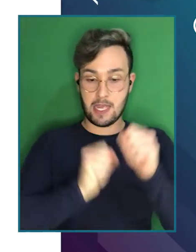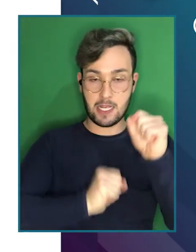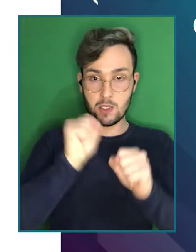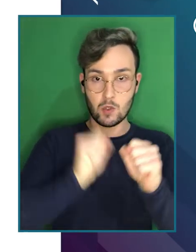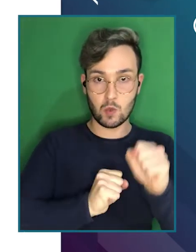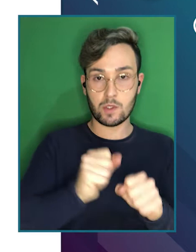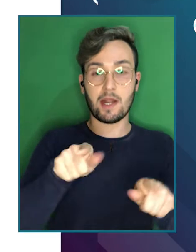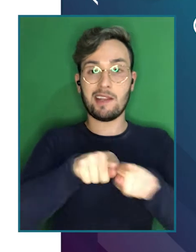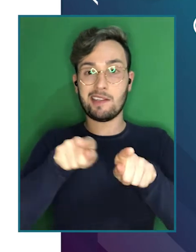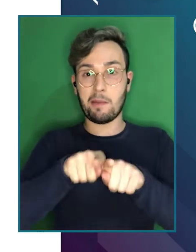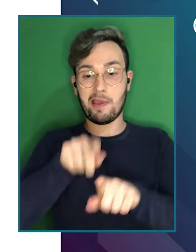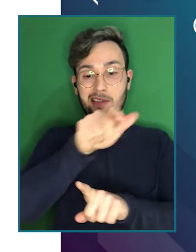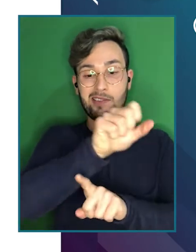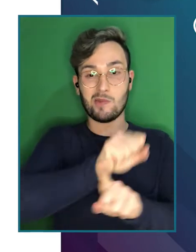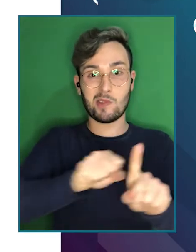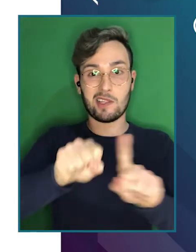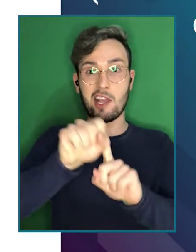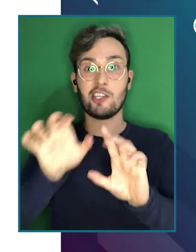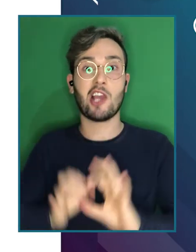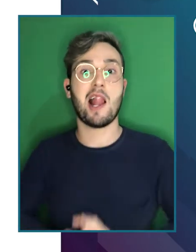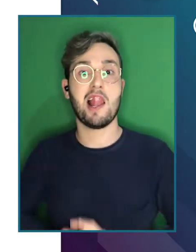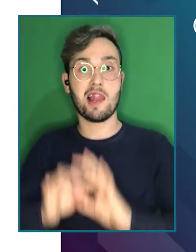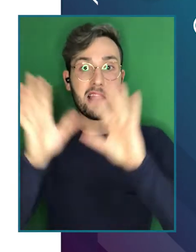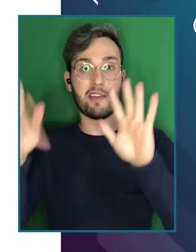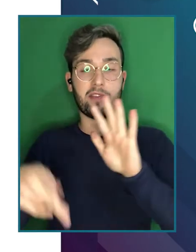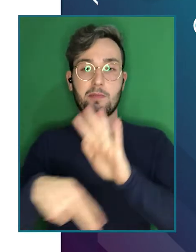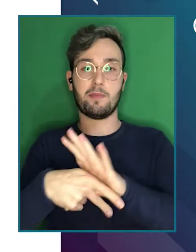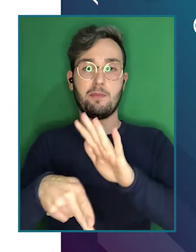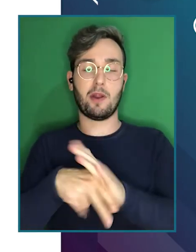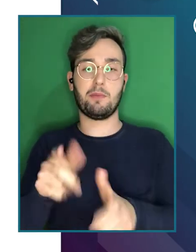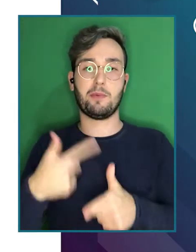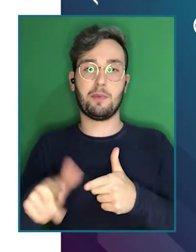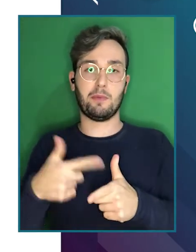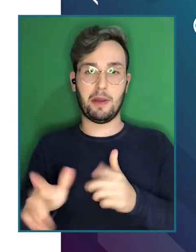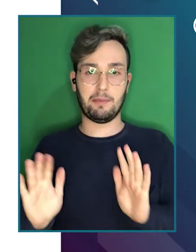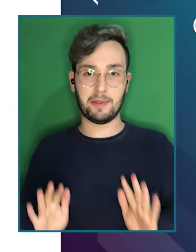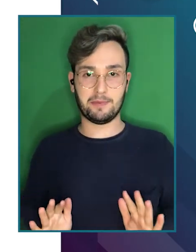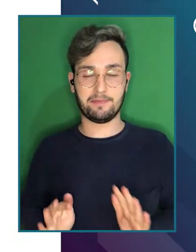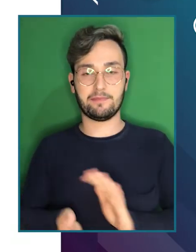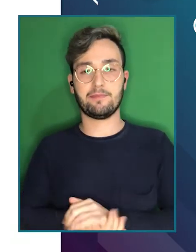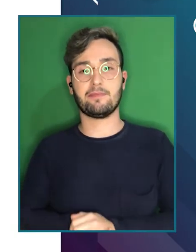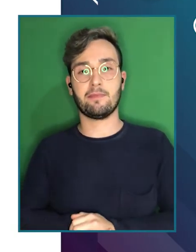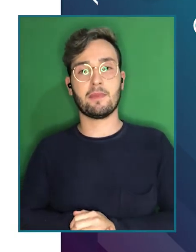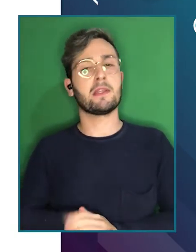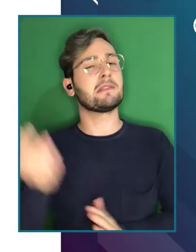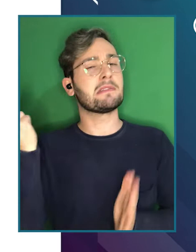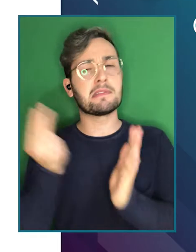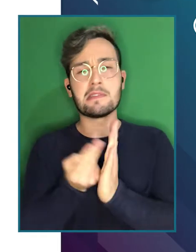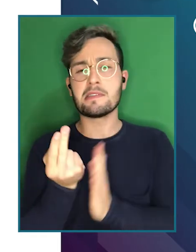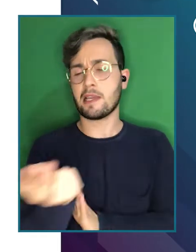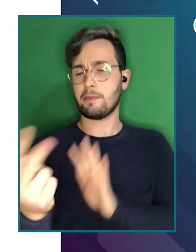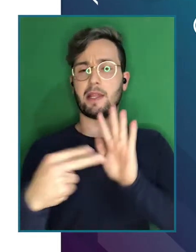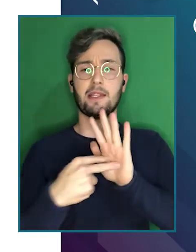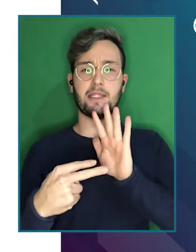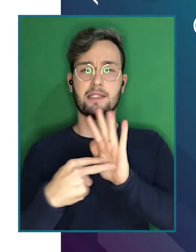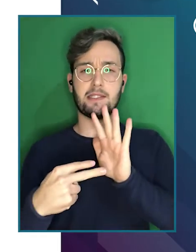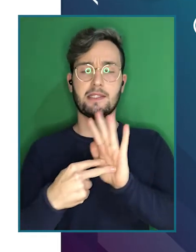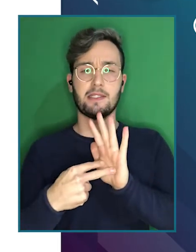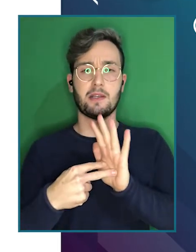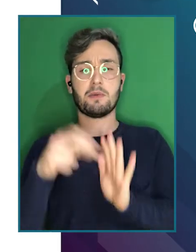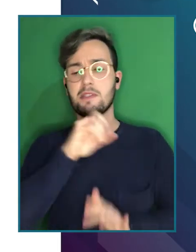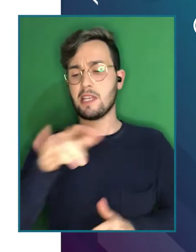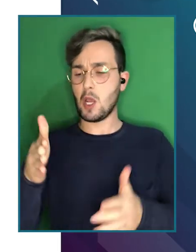a indústria e a própria sociedade livre de acidentes. Ele deve se manter constantemente em